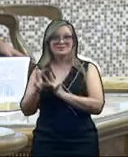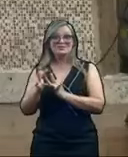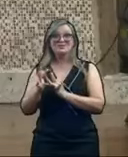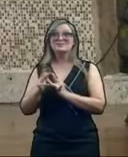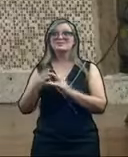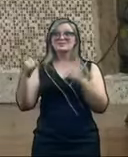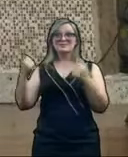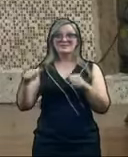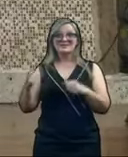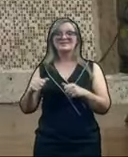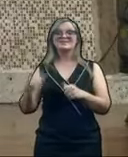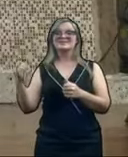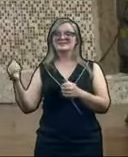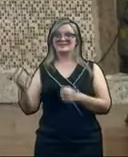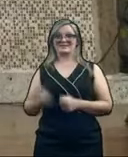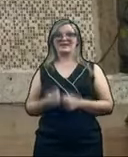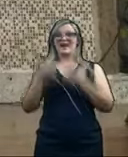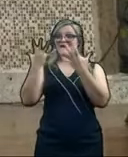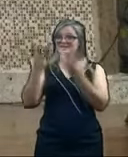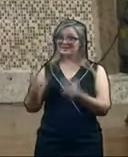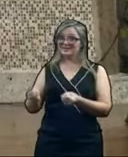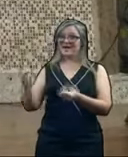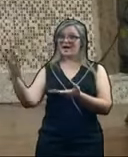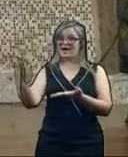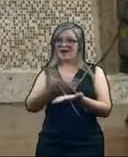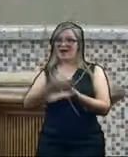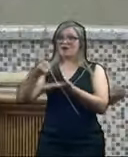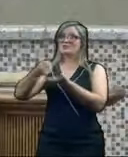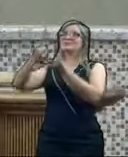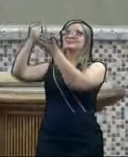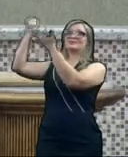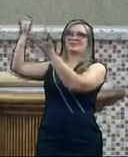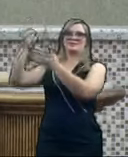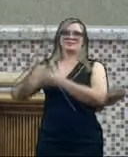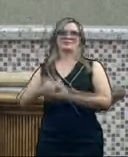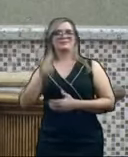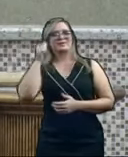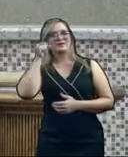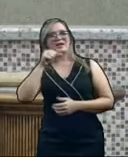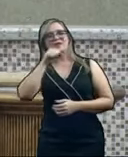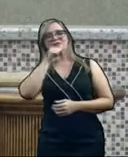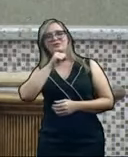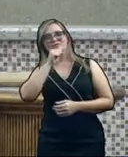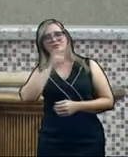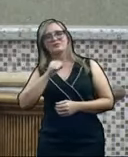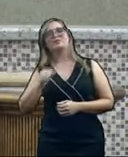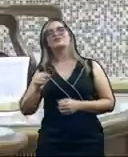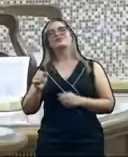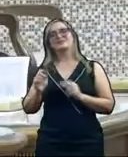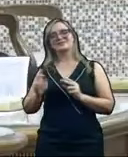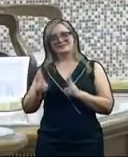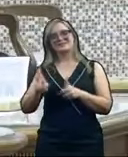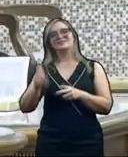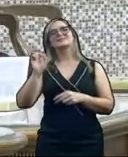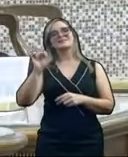para todos vai ter de ser cliente chega na minha vó minha vó só e aí se eu fiz você tem que ficar Firme com Jesus passei para o céu tem que estar